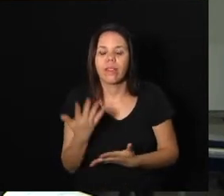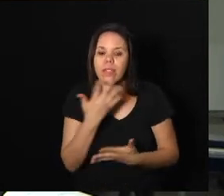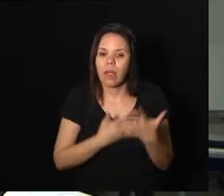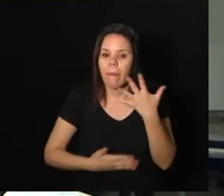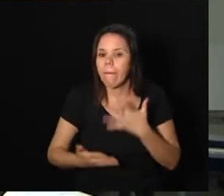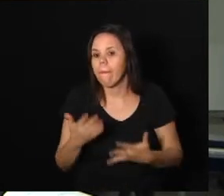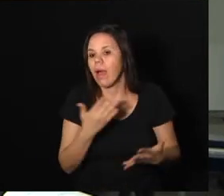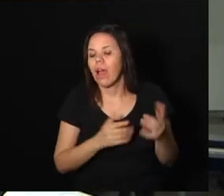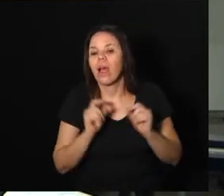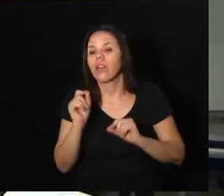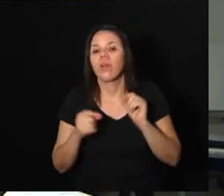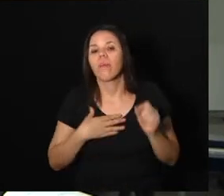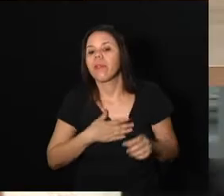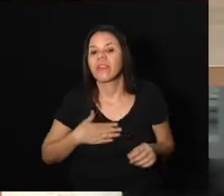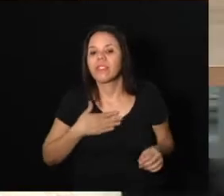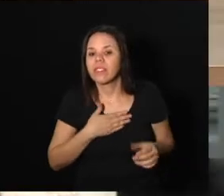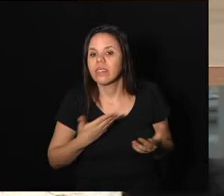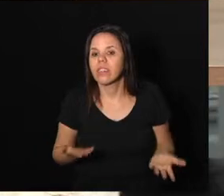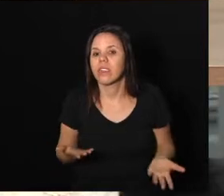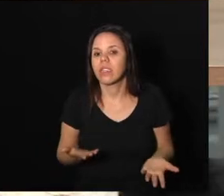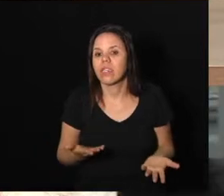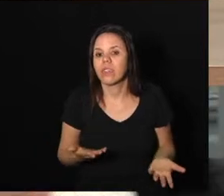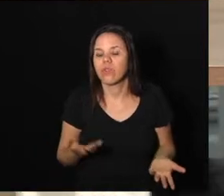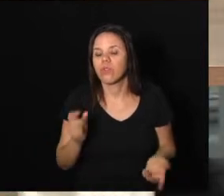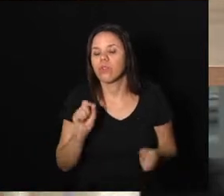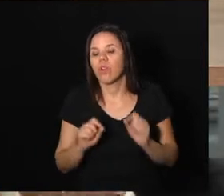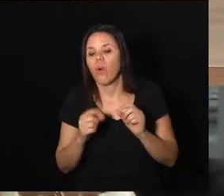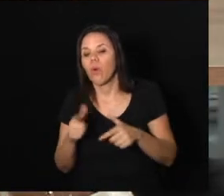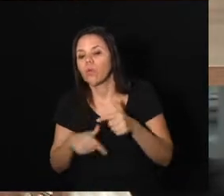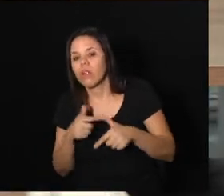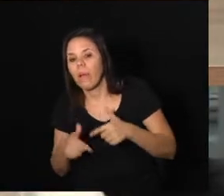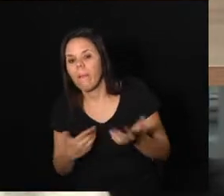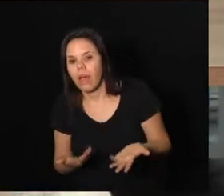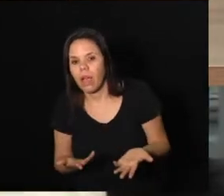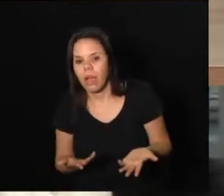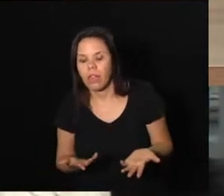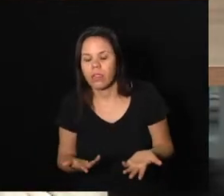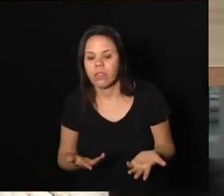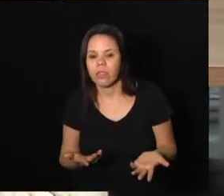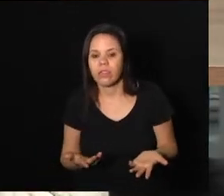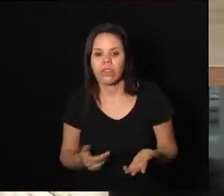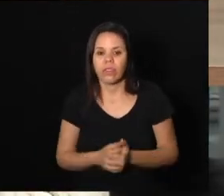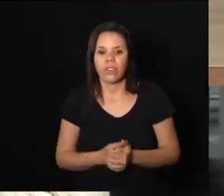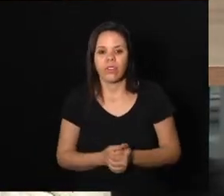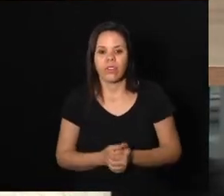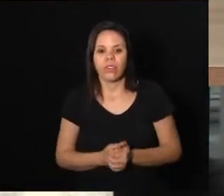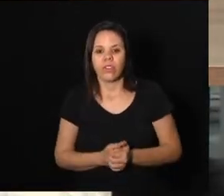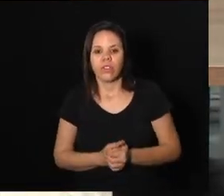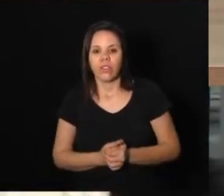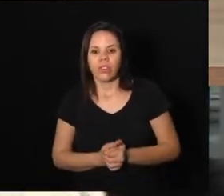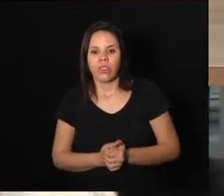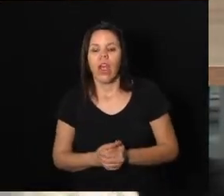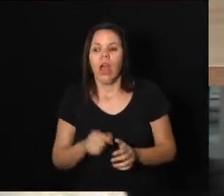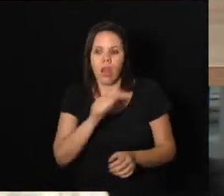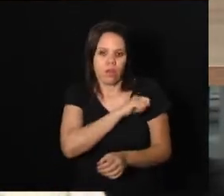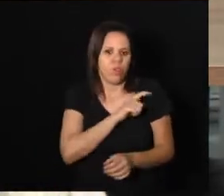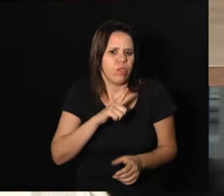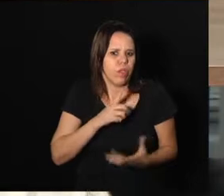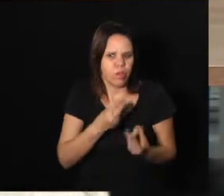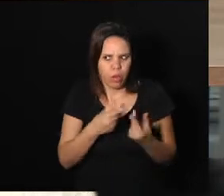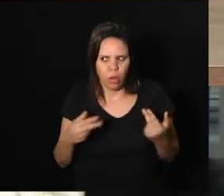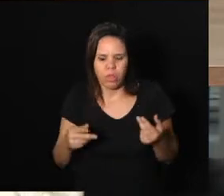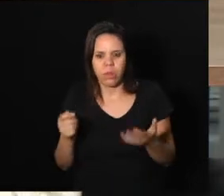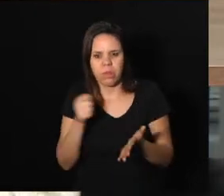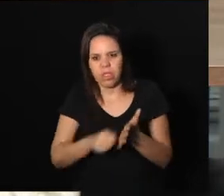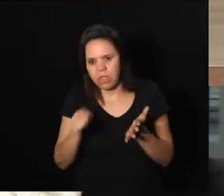adolescente se torne uma obrigação. Porque às vezes aquilo ele tem como descanso. Então um aluno que gosta muito de escrever e tem isso como descanso,